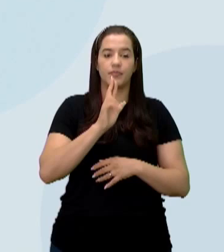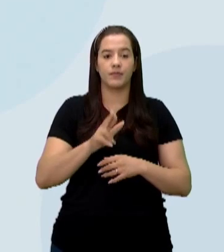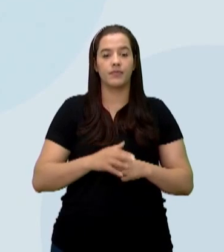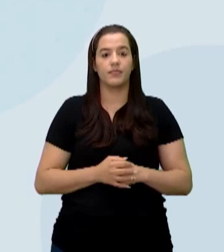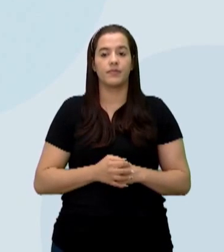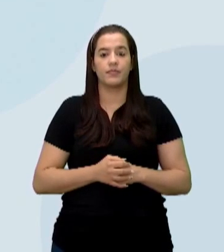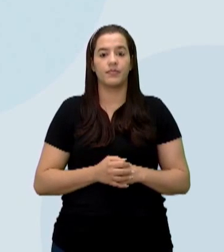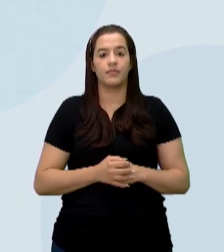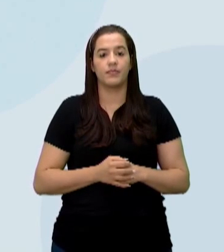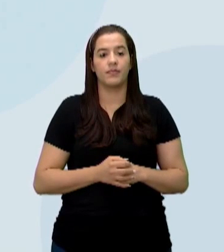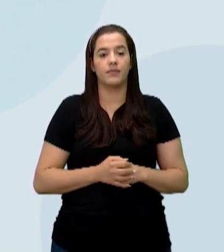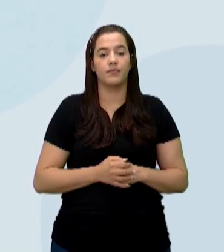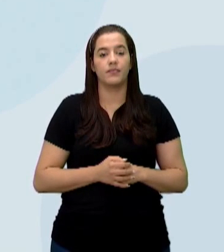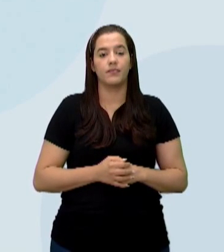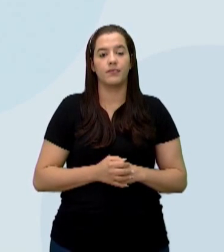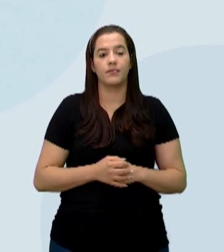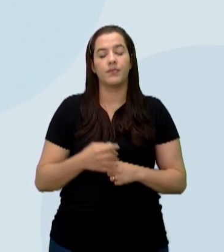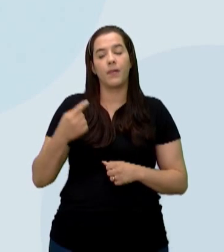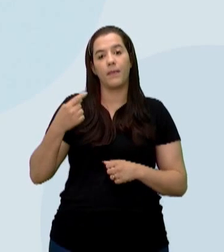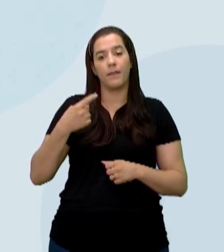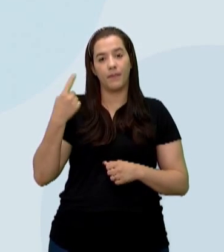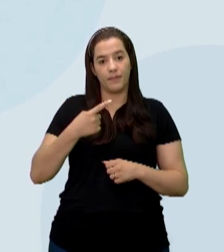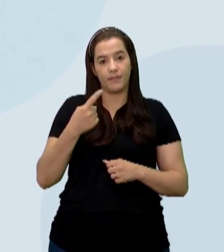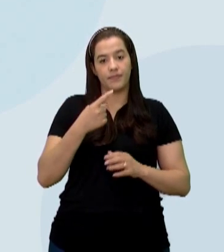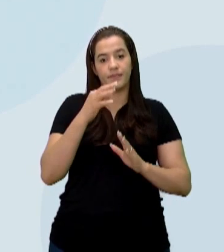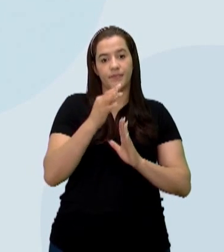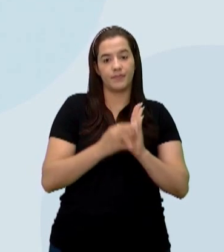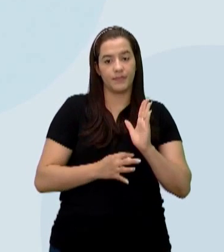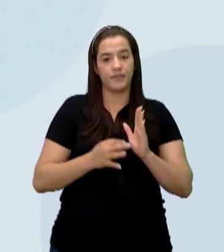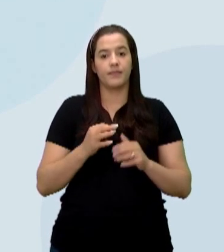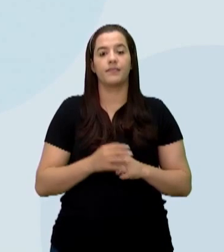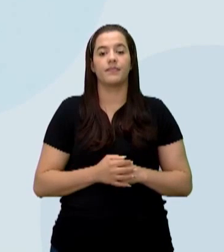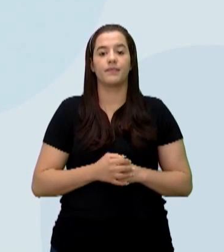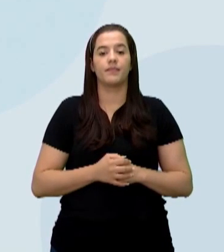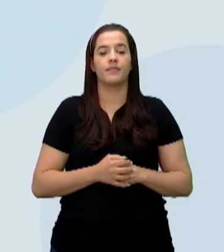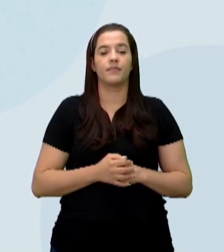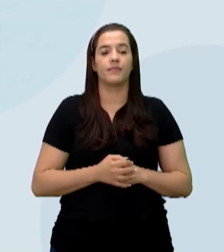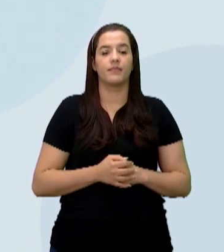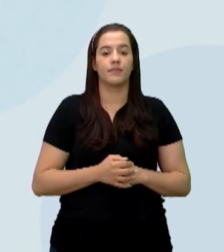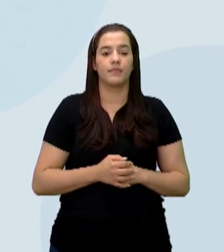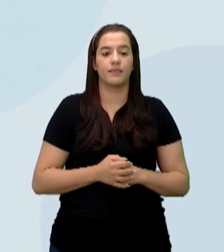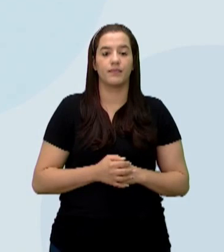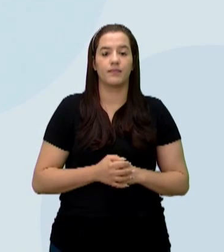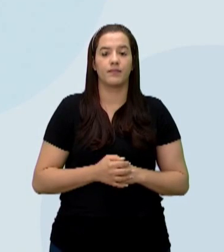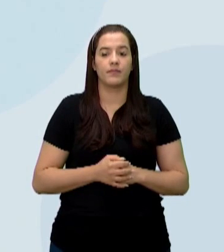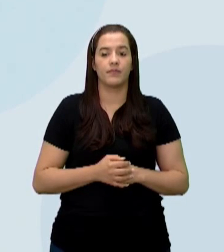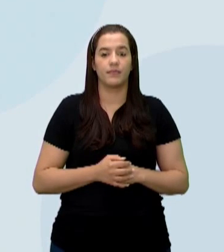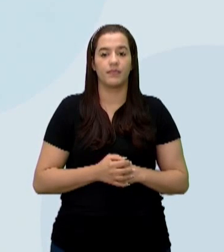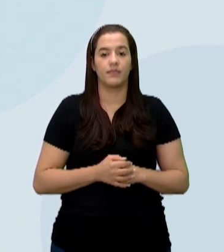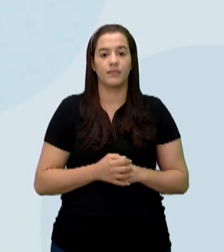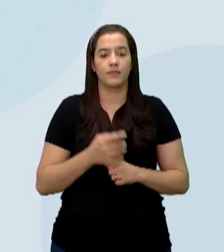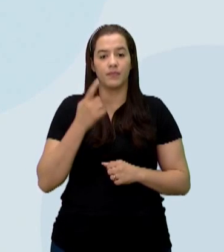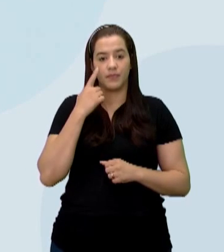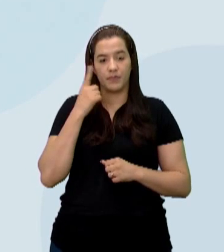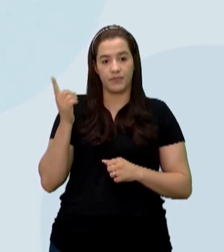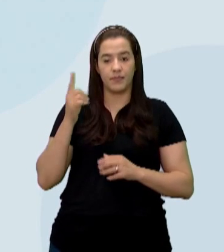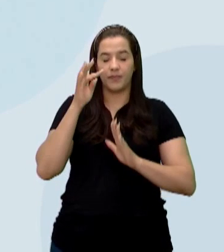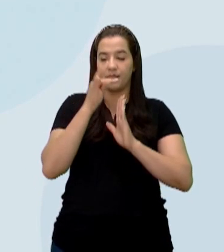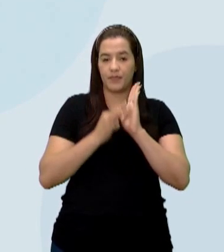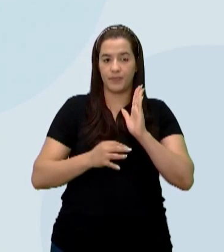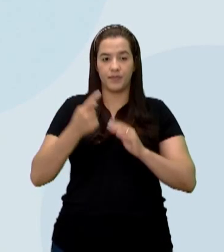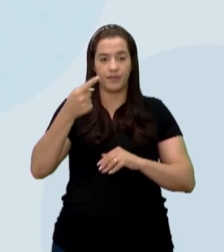respostas, né? Então, o primeiro texto, pode voltar no primeiro texto, Elaine, primeiro para nós. Primeiro texto, olha